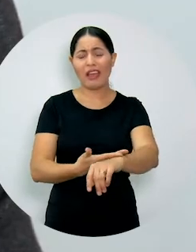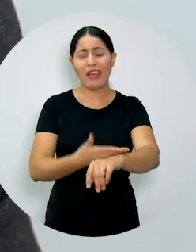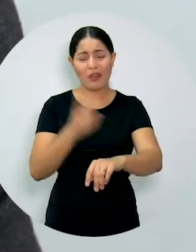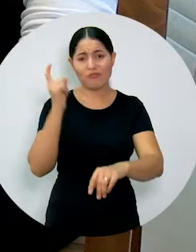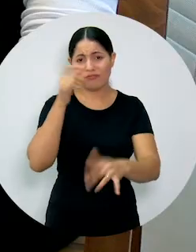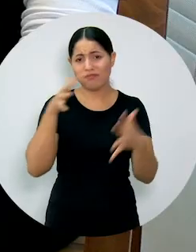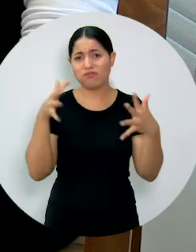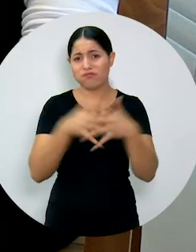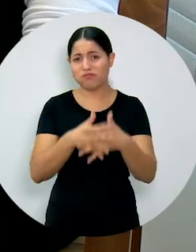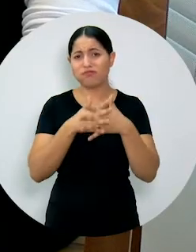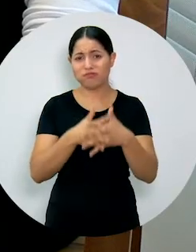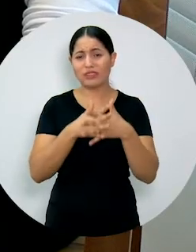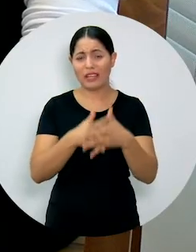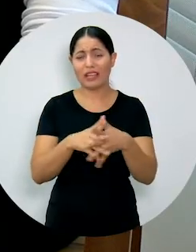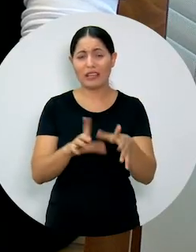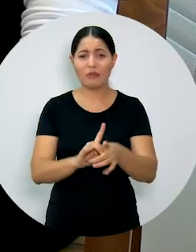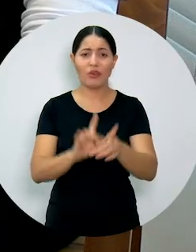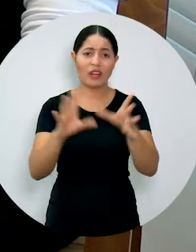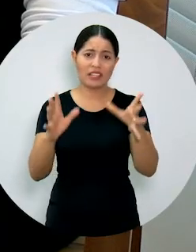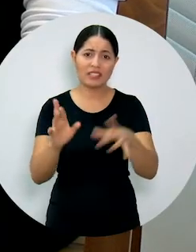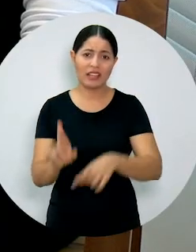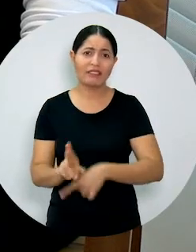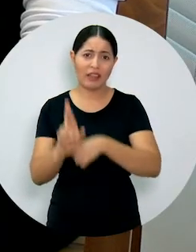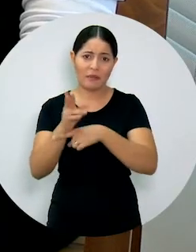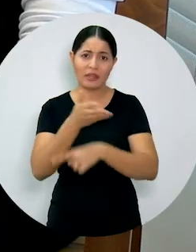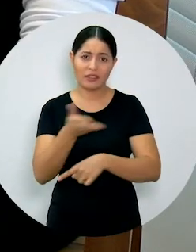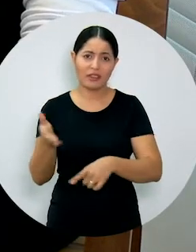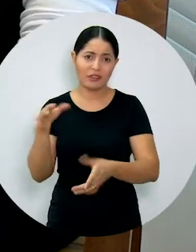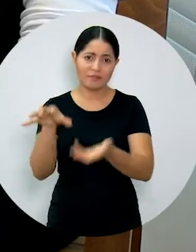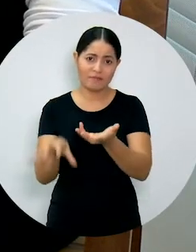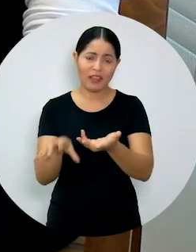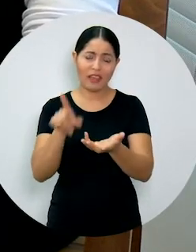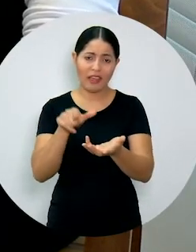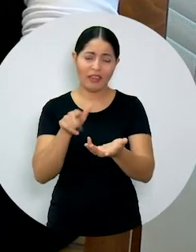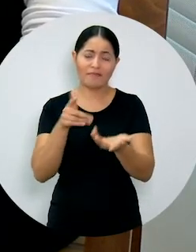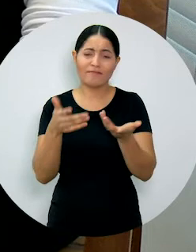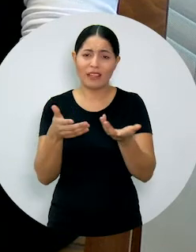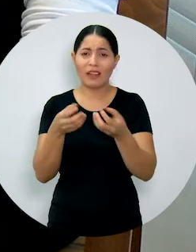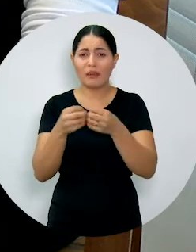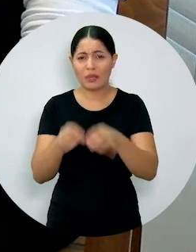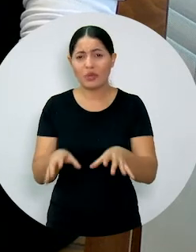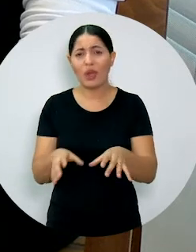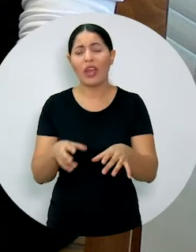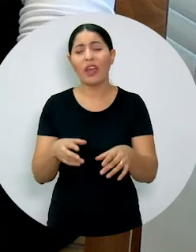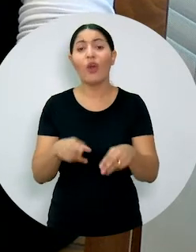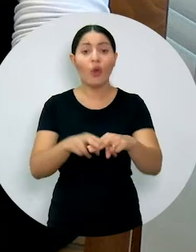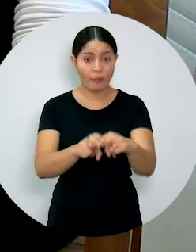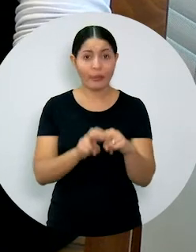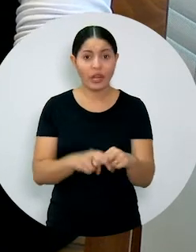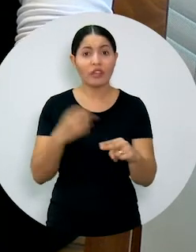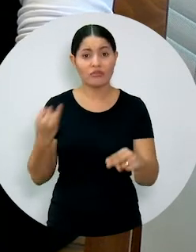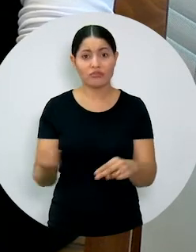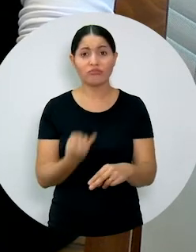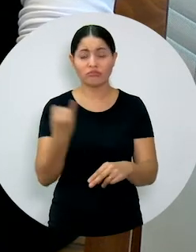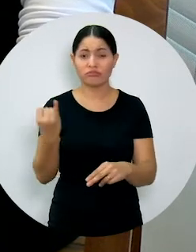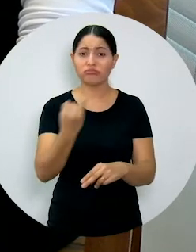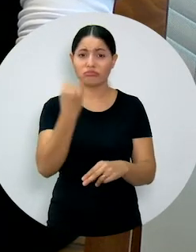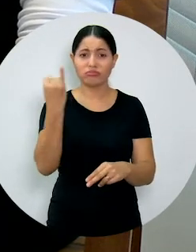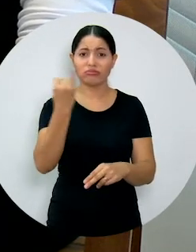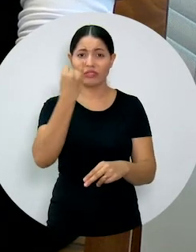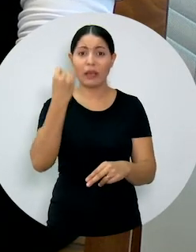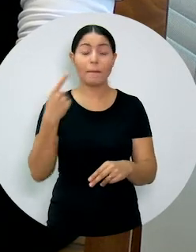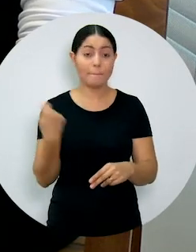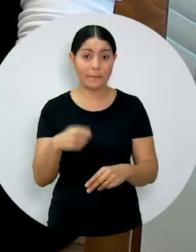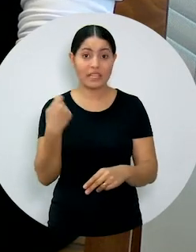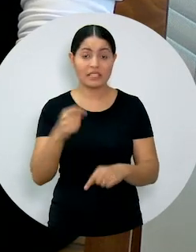É mais um baque na democracia representativa, e é por isso que é fundamental que se